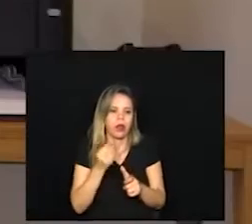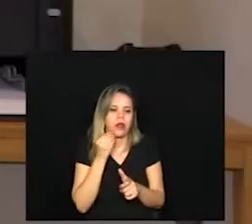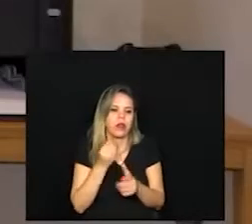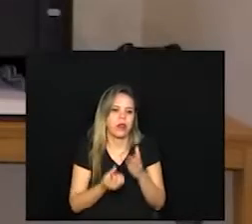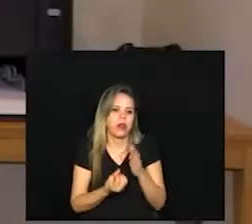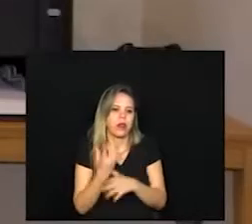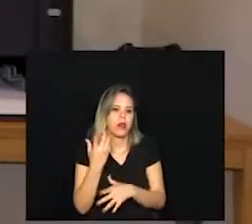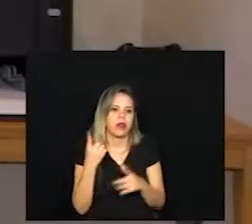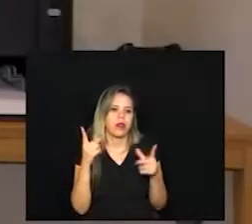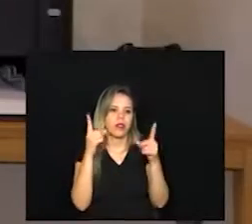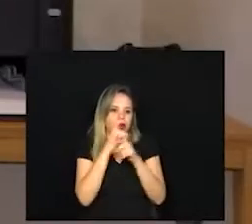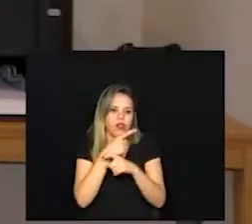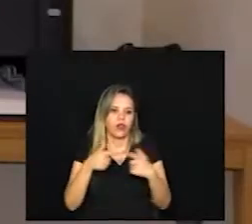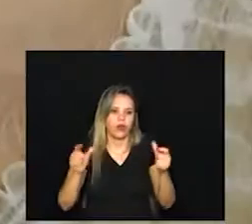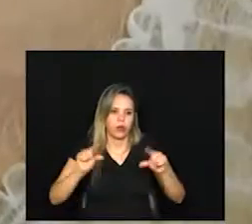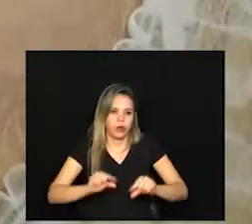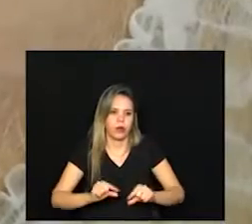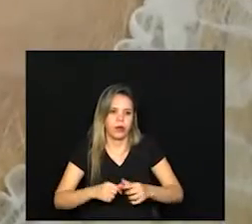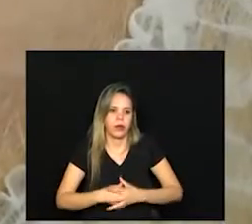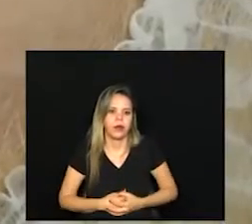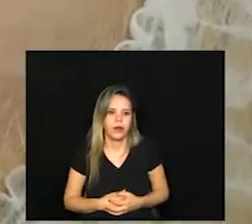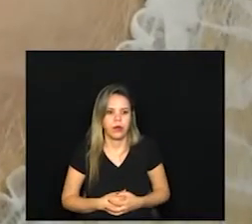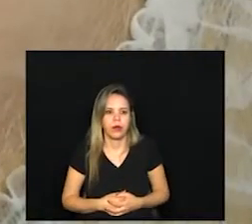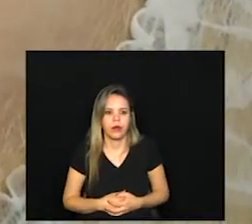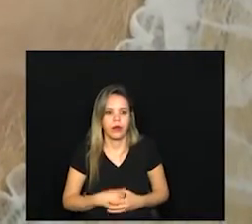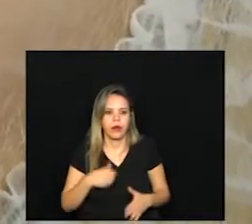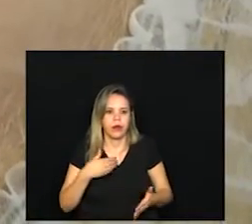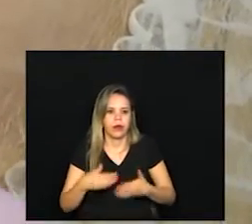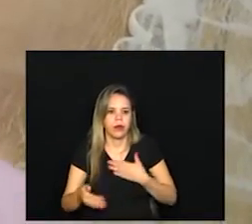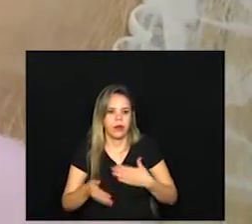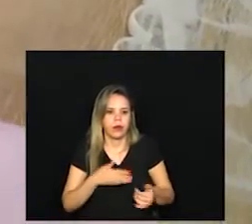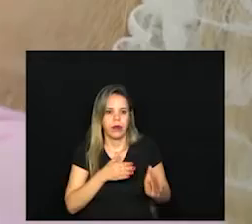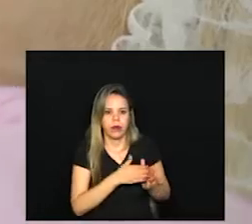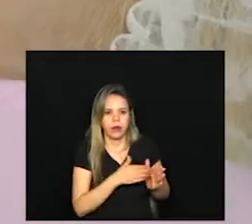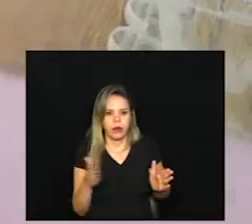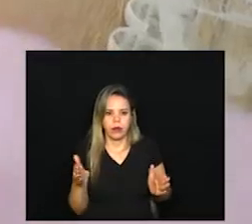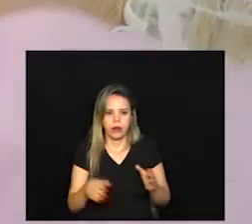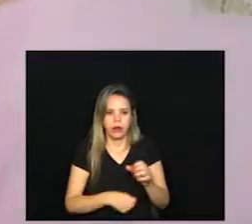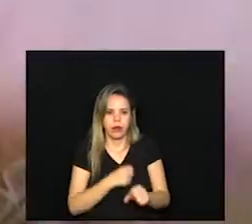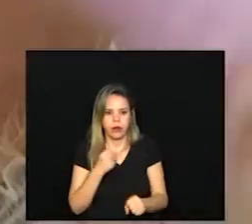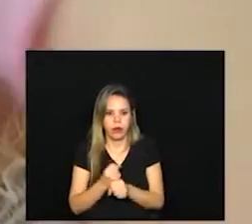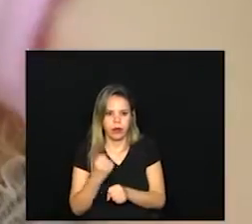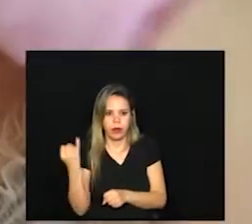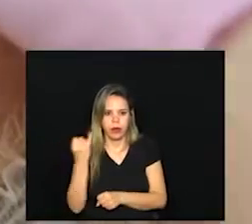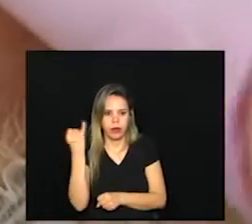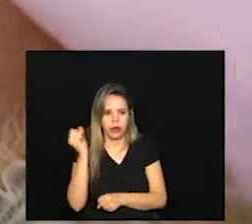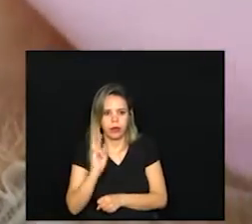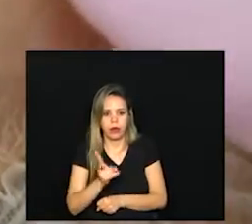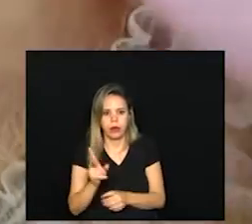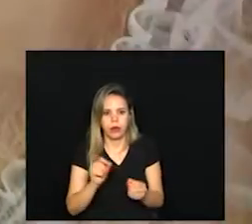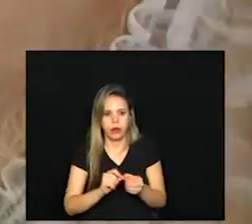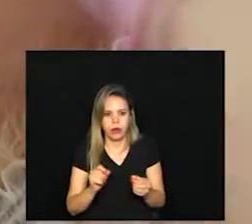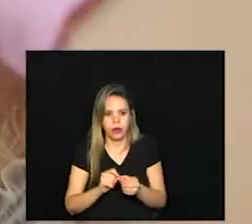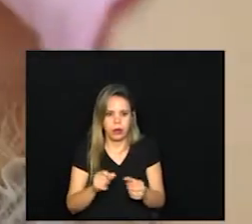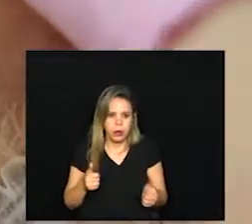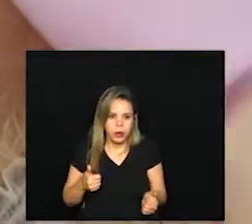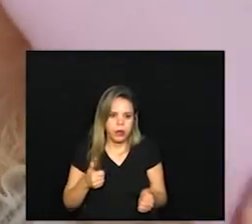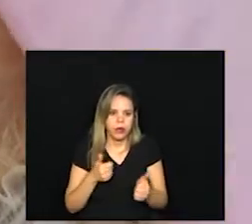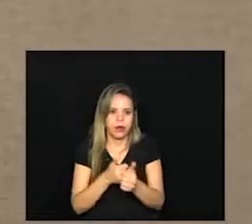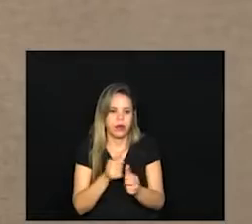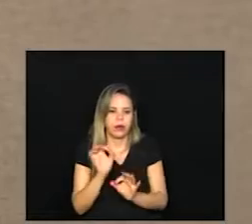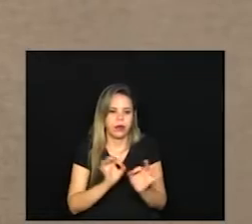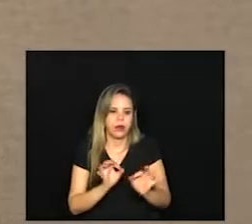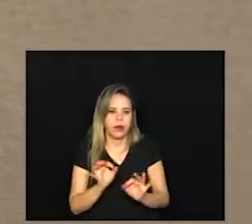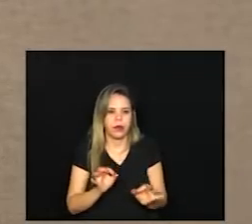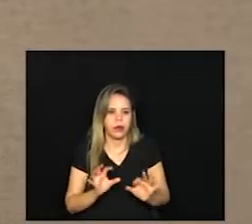ter complicações acaba sendo menor. Independente da estação do ano, o importante é sempre fazer o acompanhamento